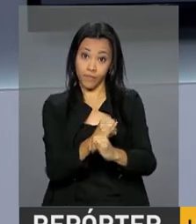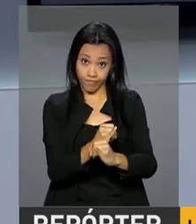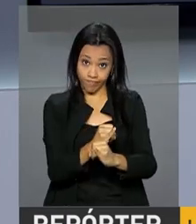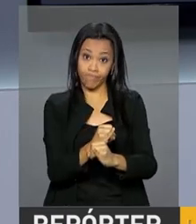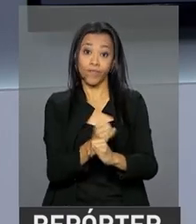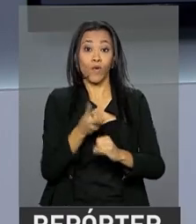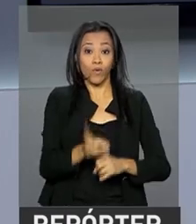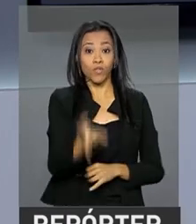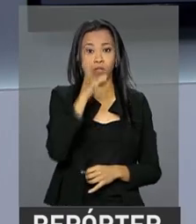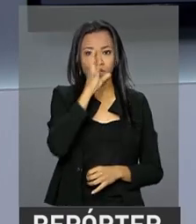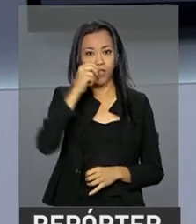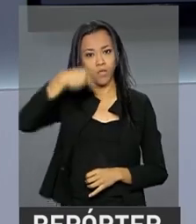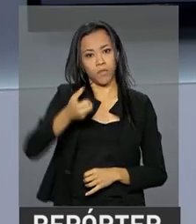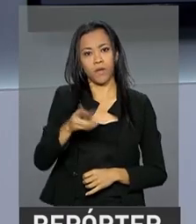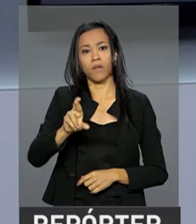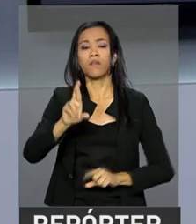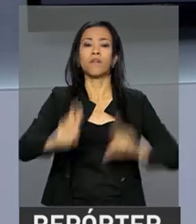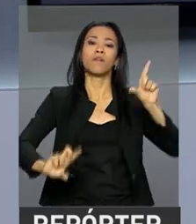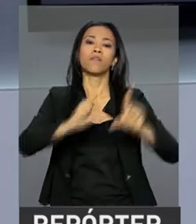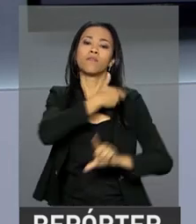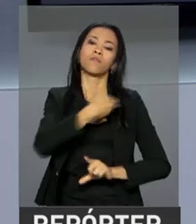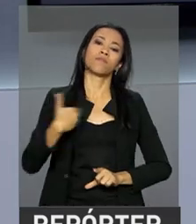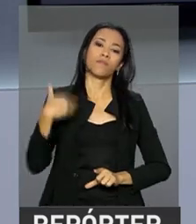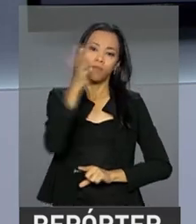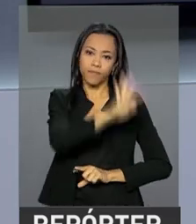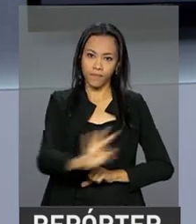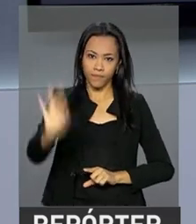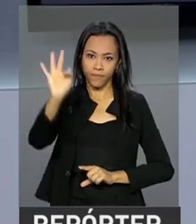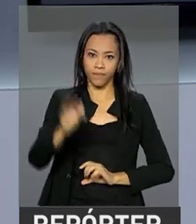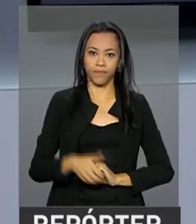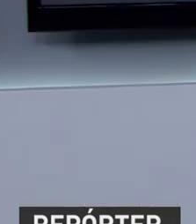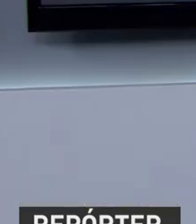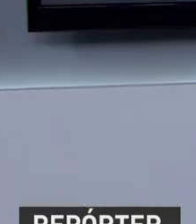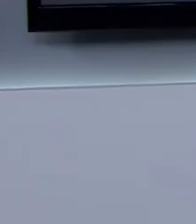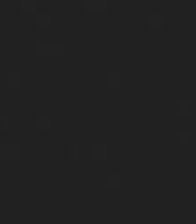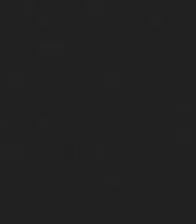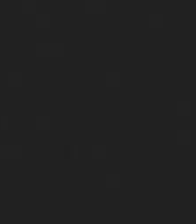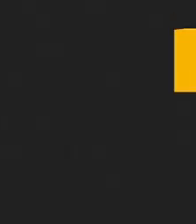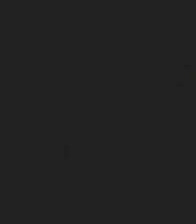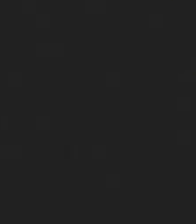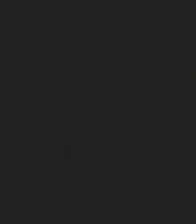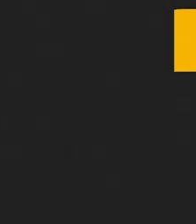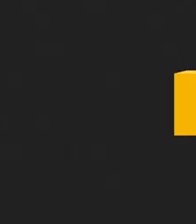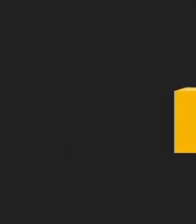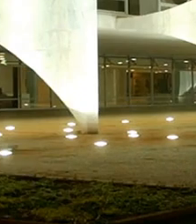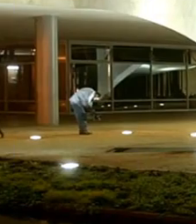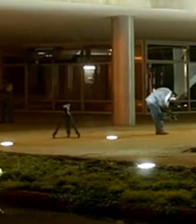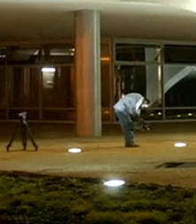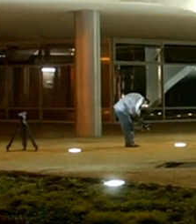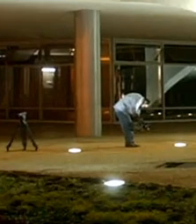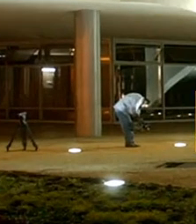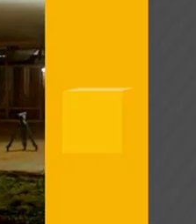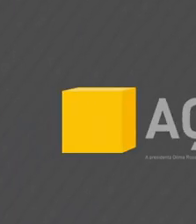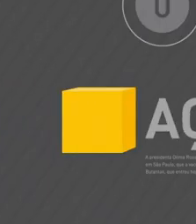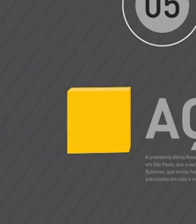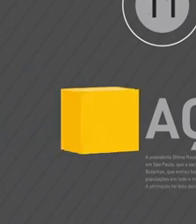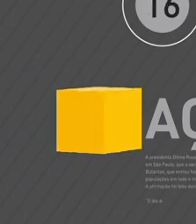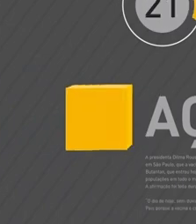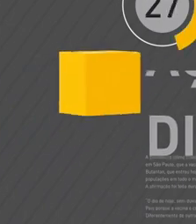internet. Continue com a gente na NBR, a TV do Governo Federal.